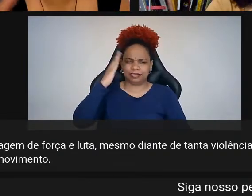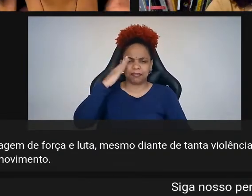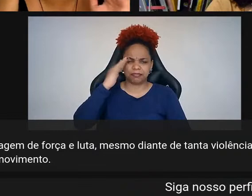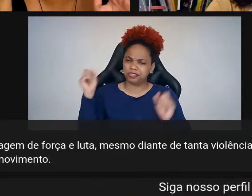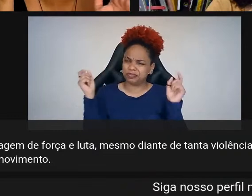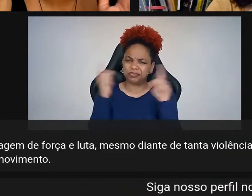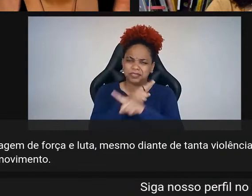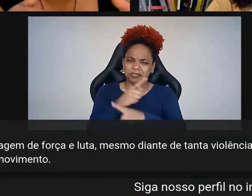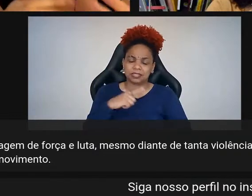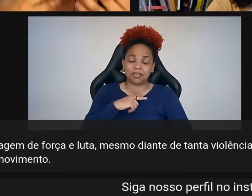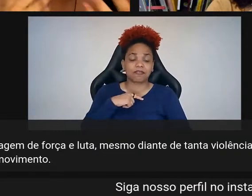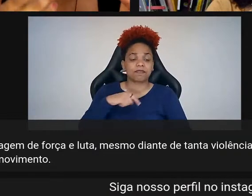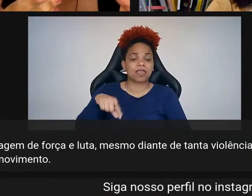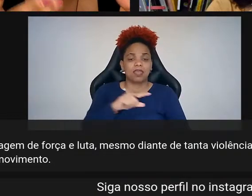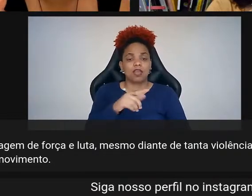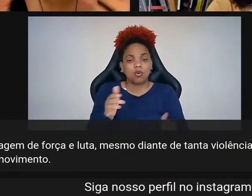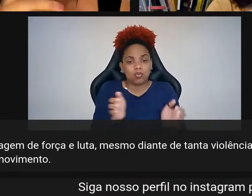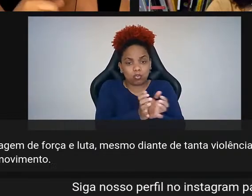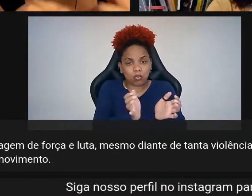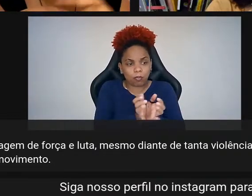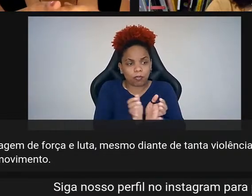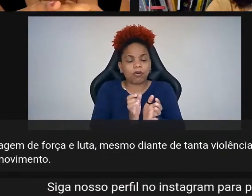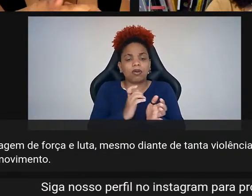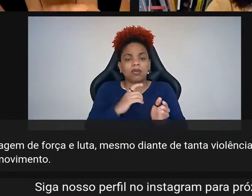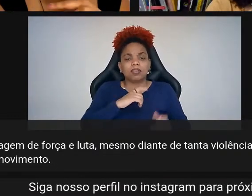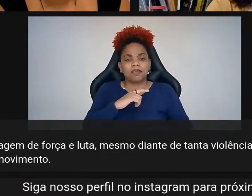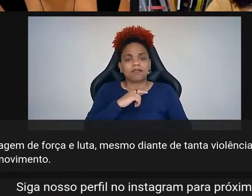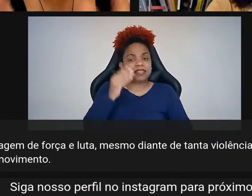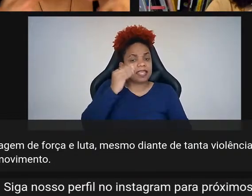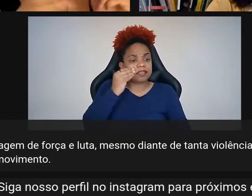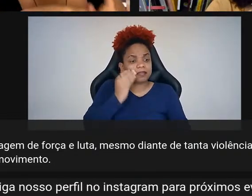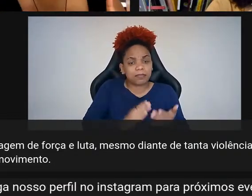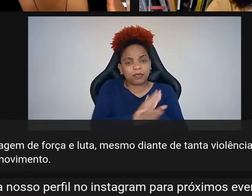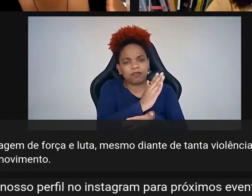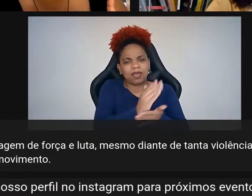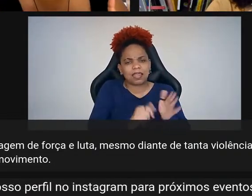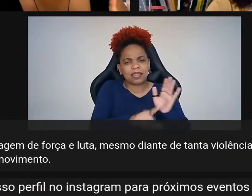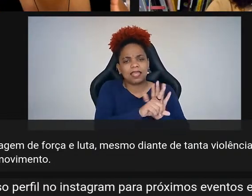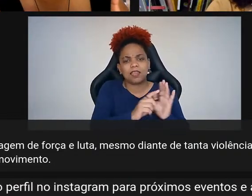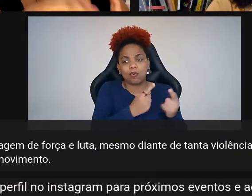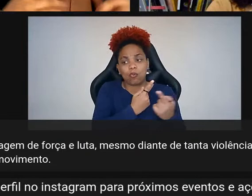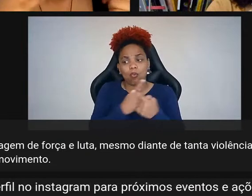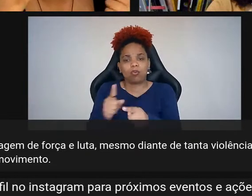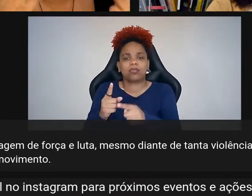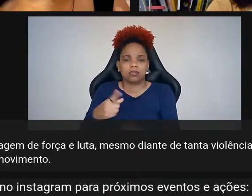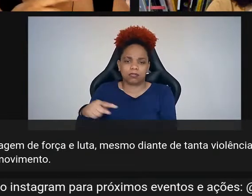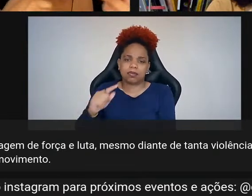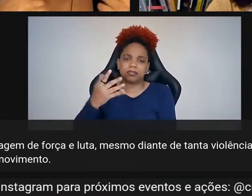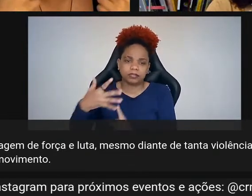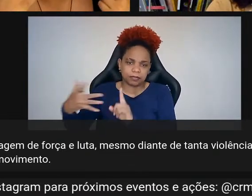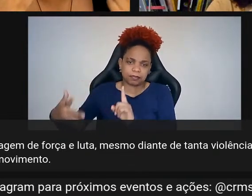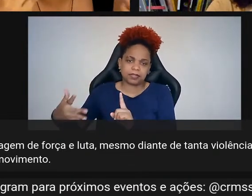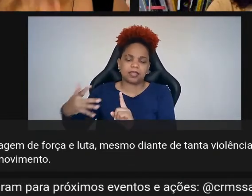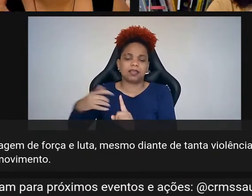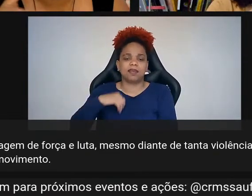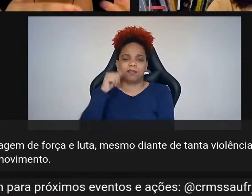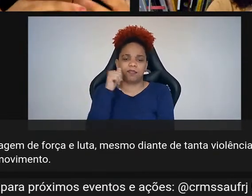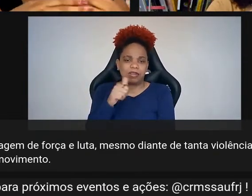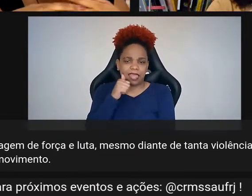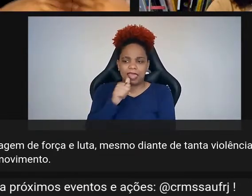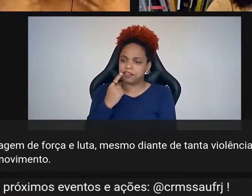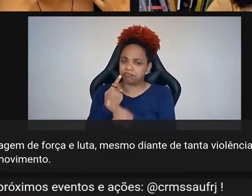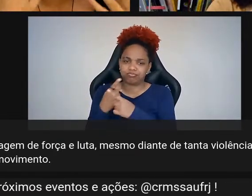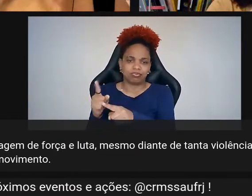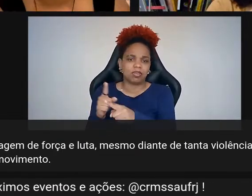né, essas bancadas fazem lobby para tentar aprovar legislações contra a nossa população, contra as mulheres, contra a